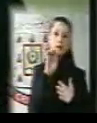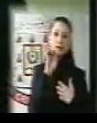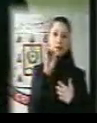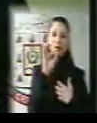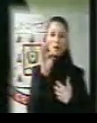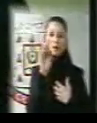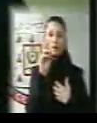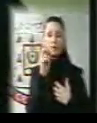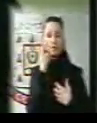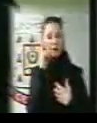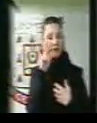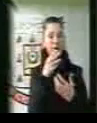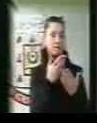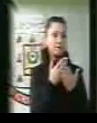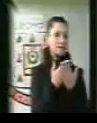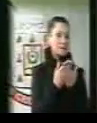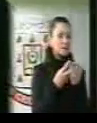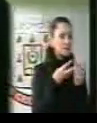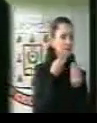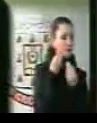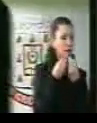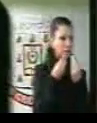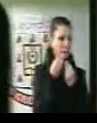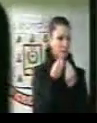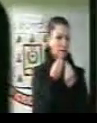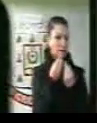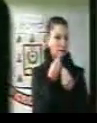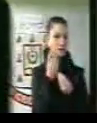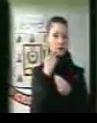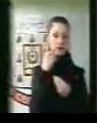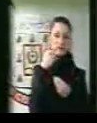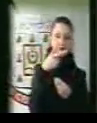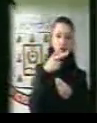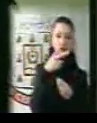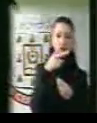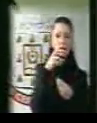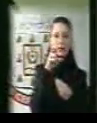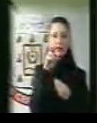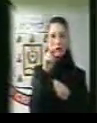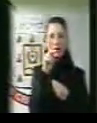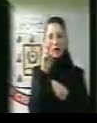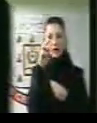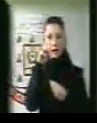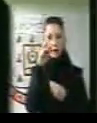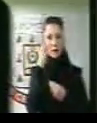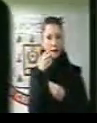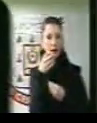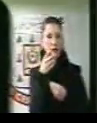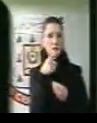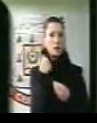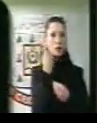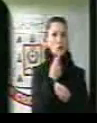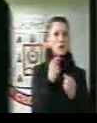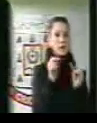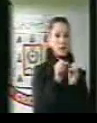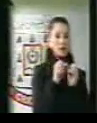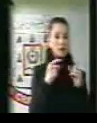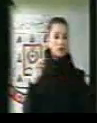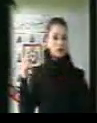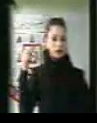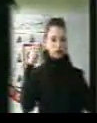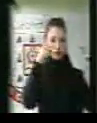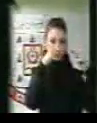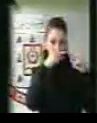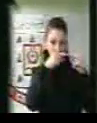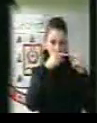faça um estudo, para ver se pelo menos 2,5 km, se não me falha a memória, a gente consiga fazer essa ligação,